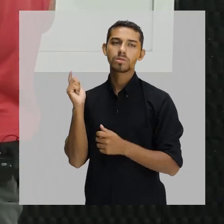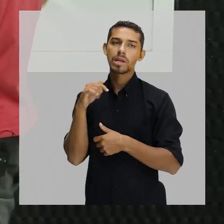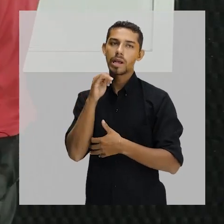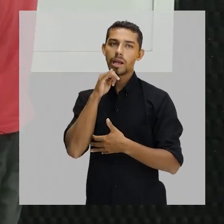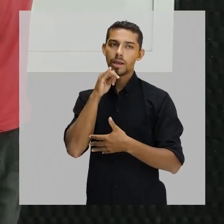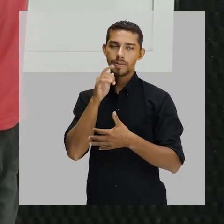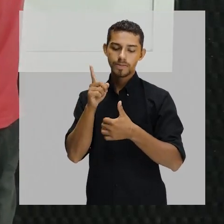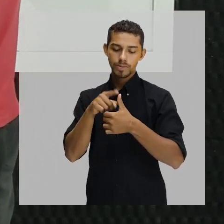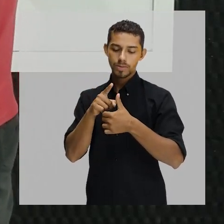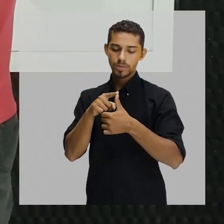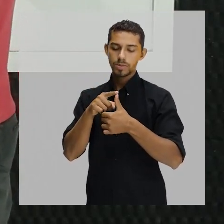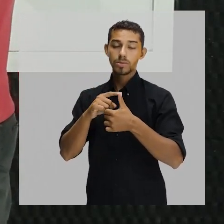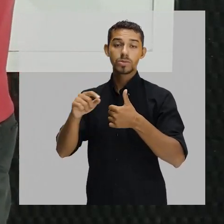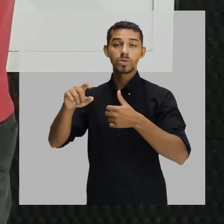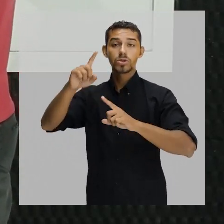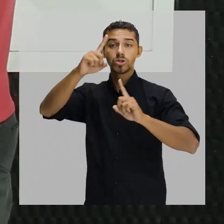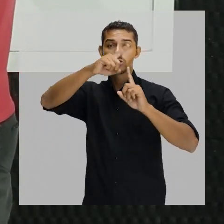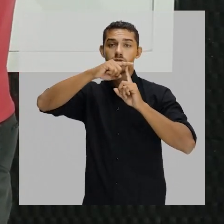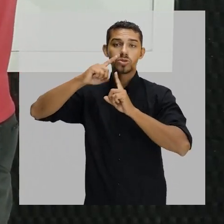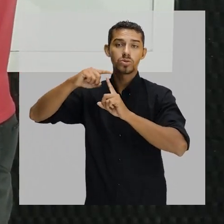exemplo, os tipos.